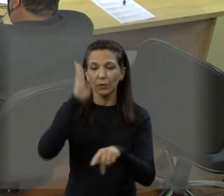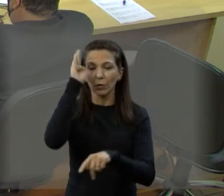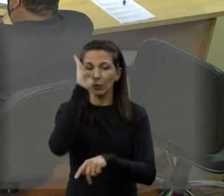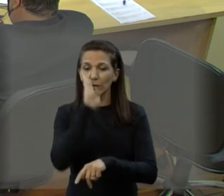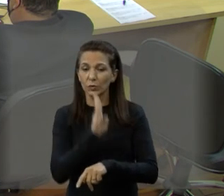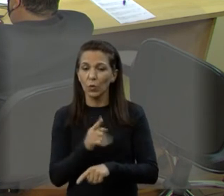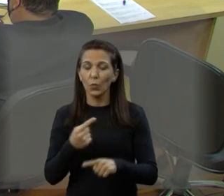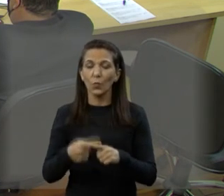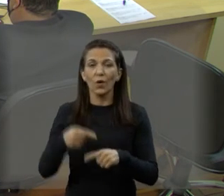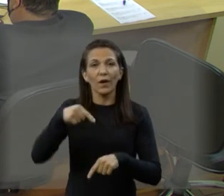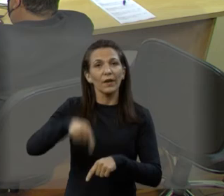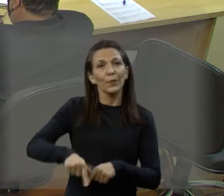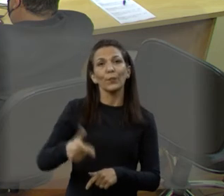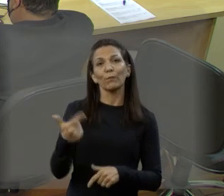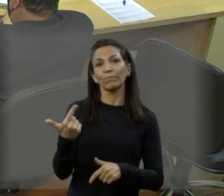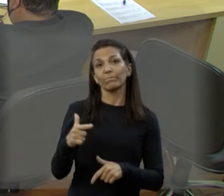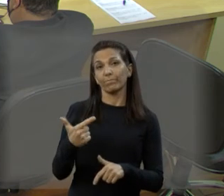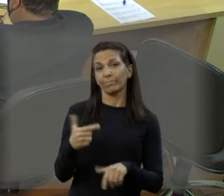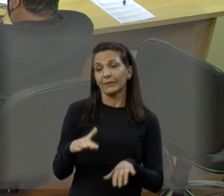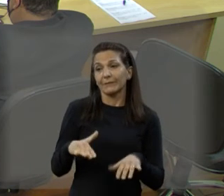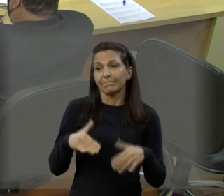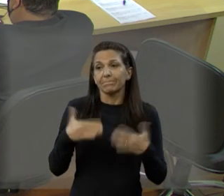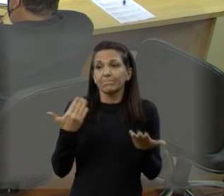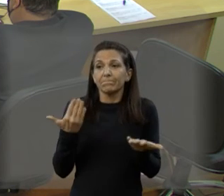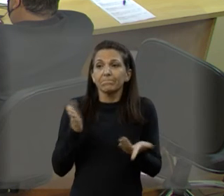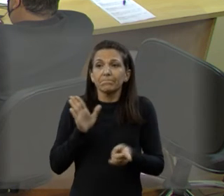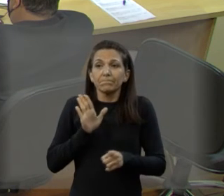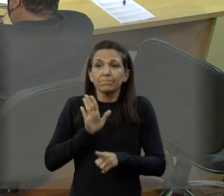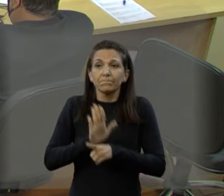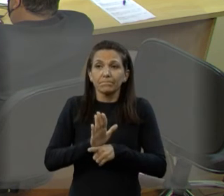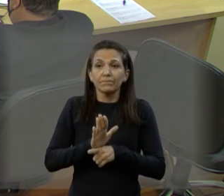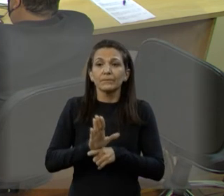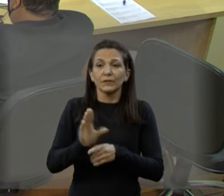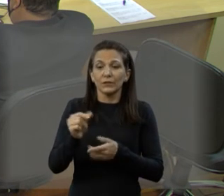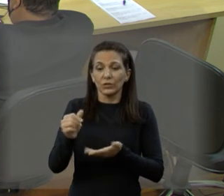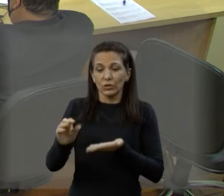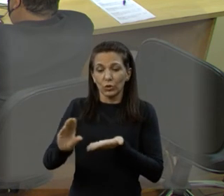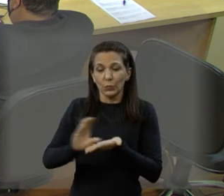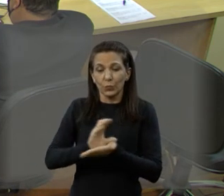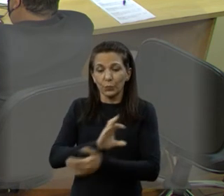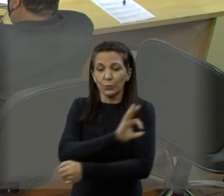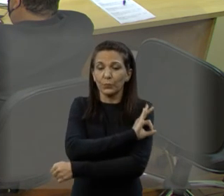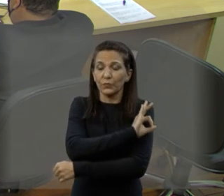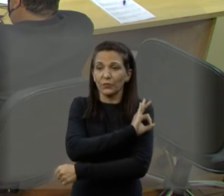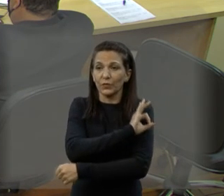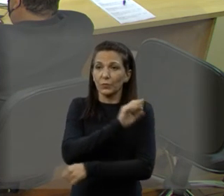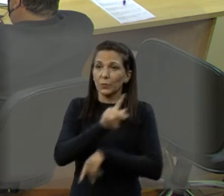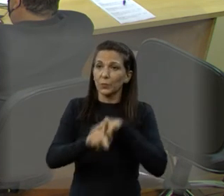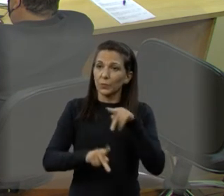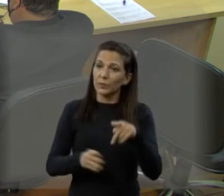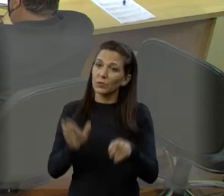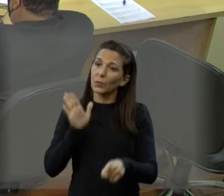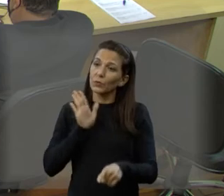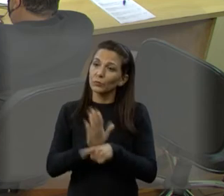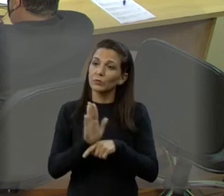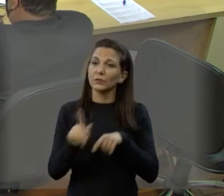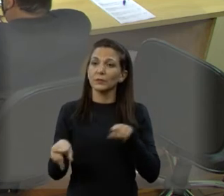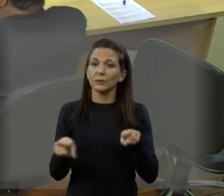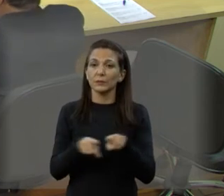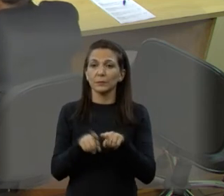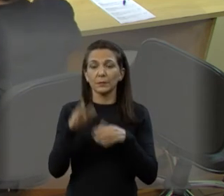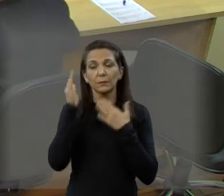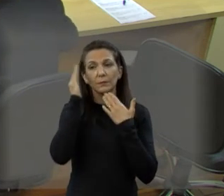todo porque não aqui também é que vai ajudar com certeza vai ajudar mais a receita de Araraquara EA população daqui obrigado